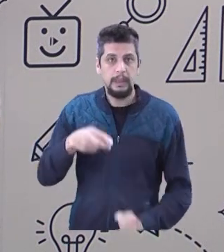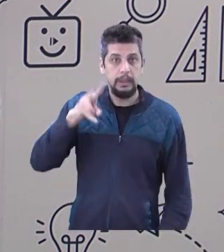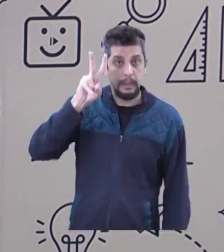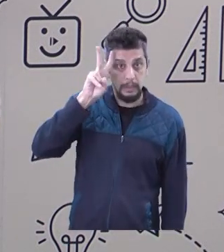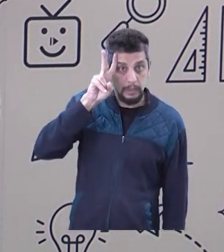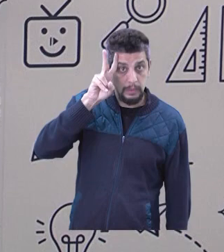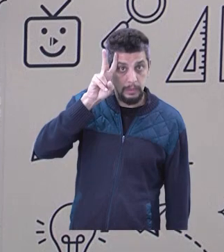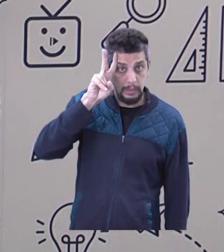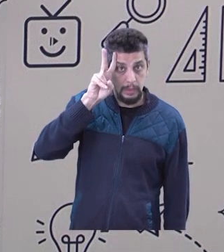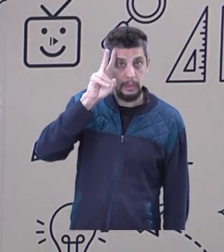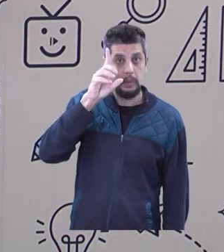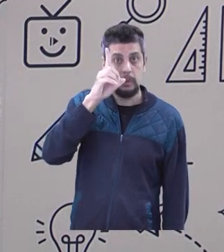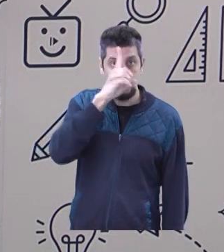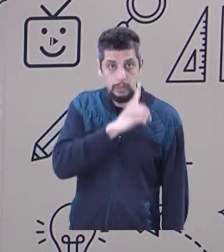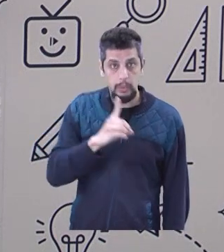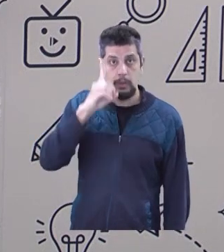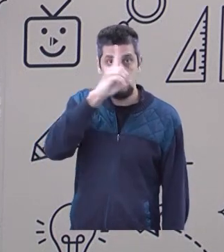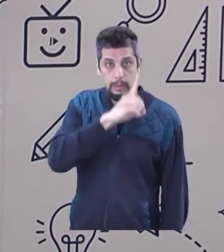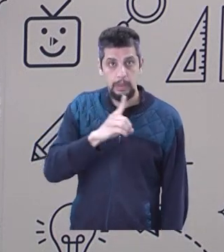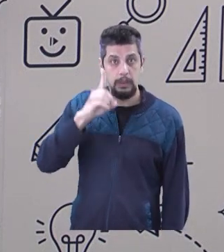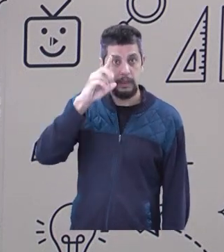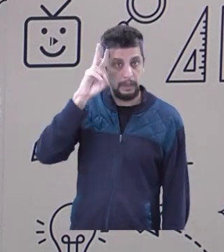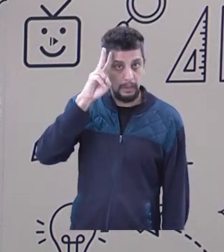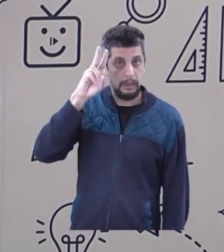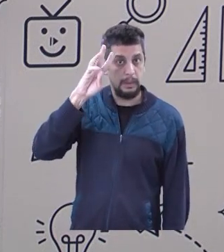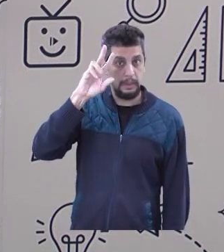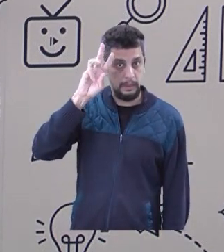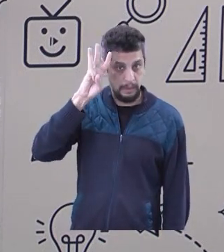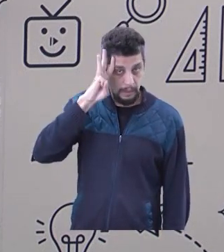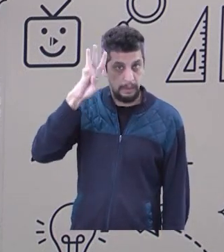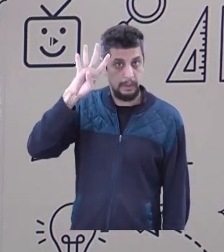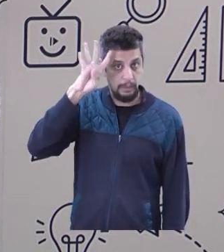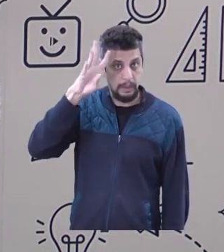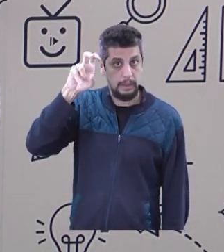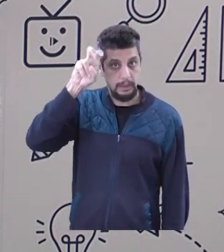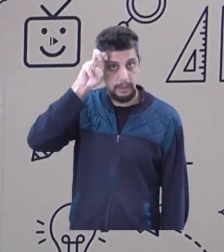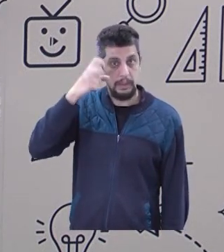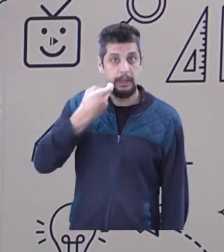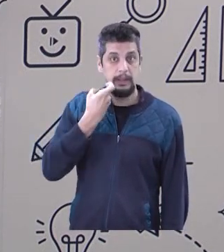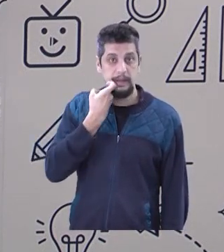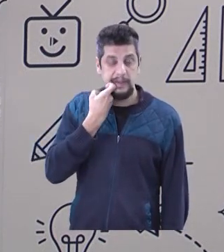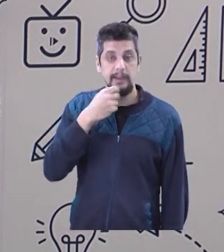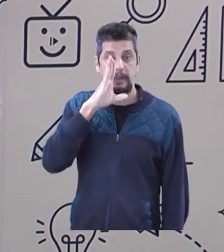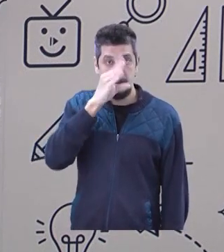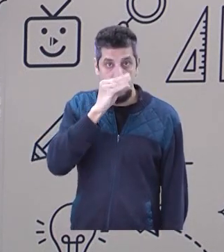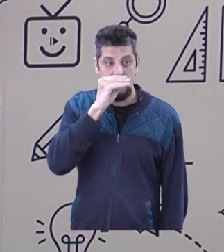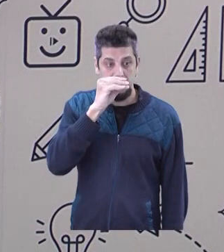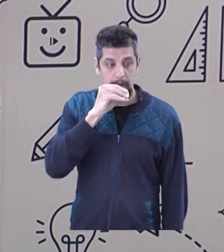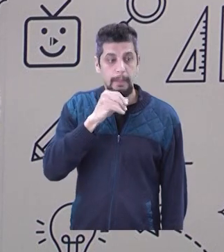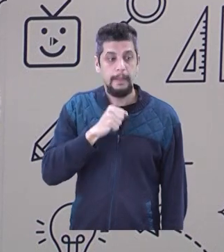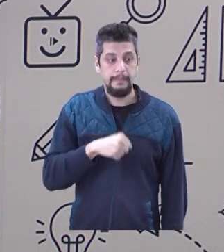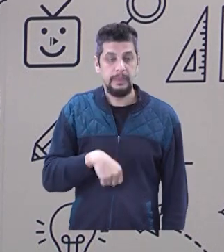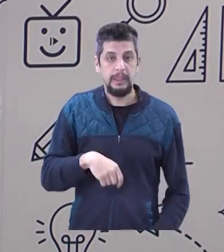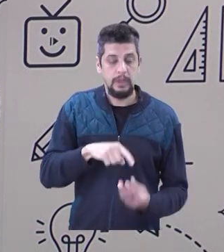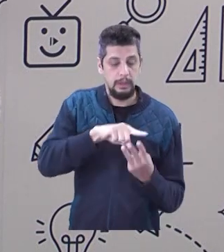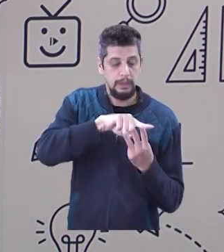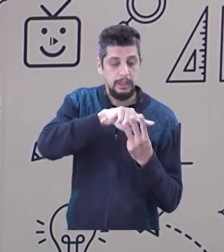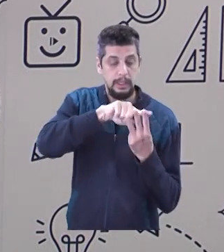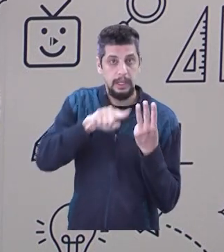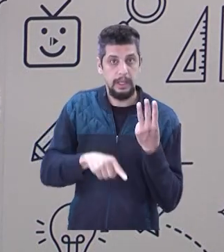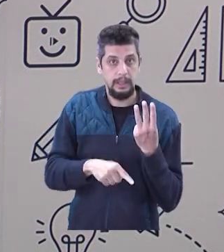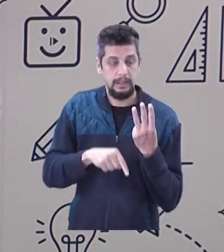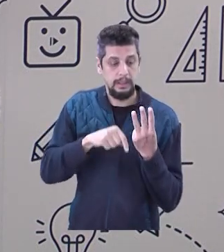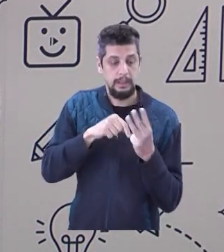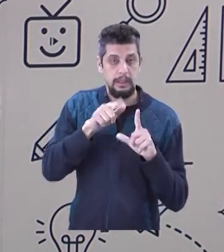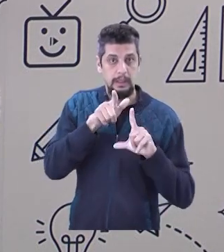semana são segunda, é domingo, segunda, terça, quarta, quinta, sexta e sábado. Isso. E a gente comentou que